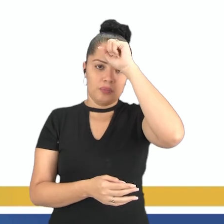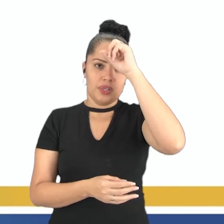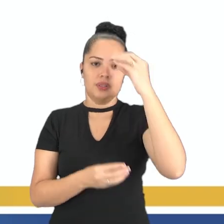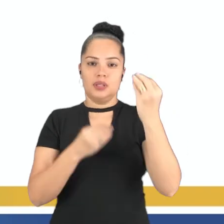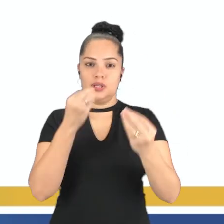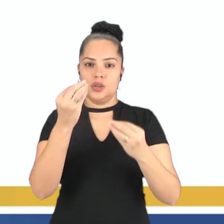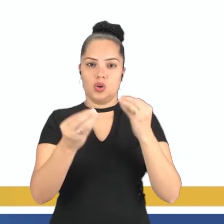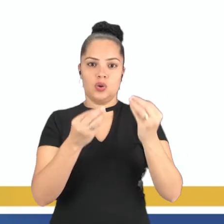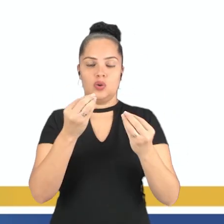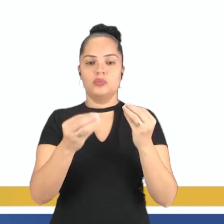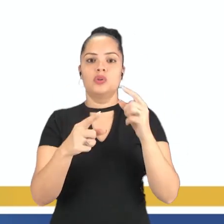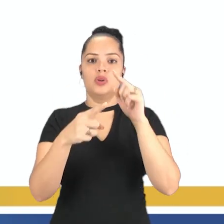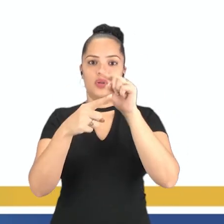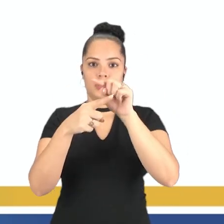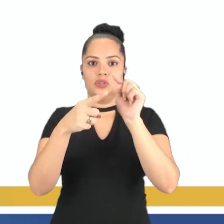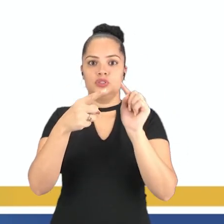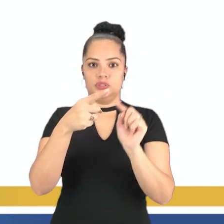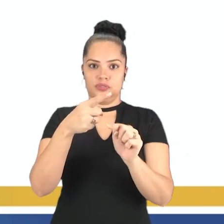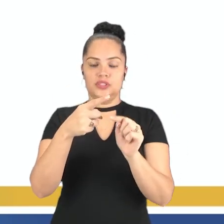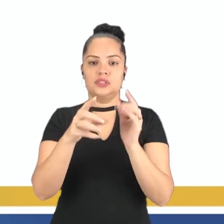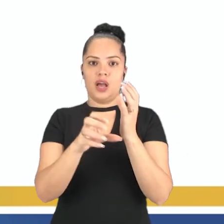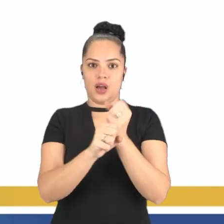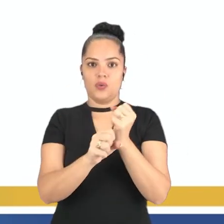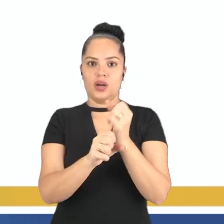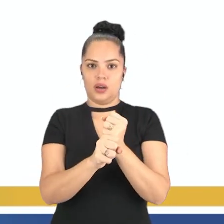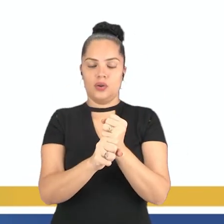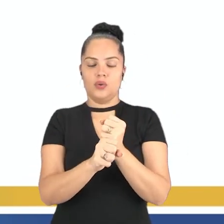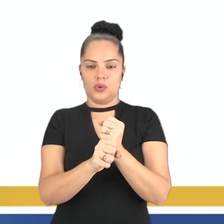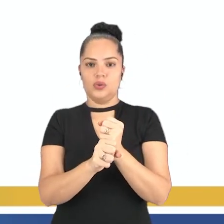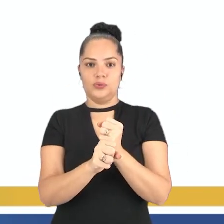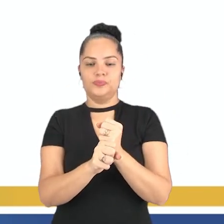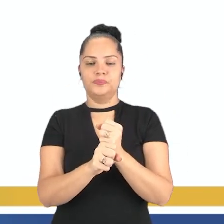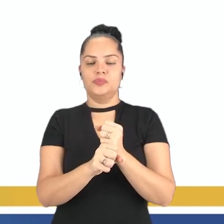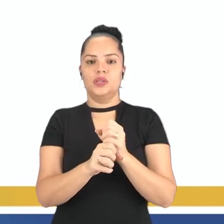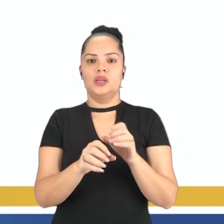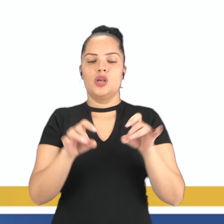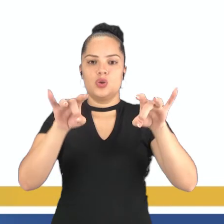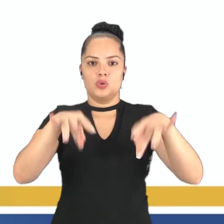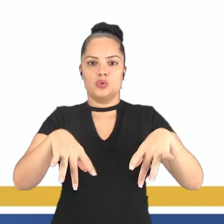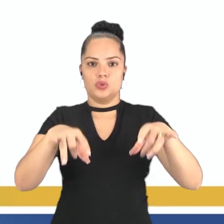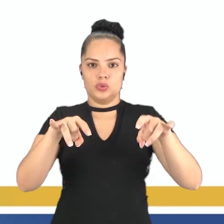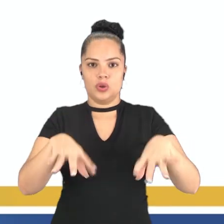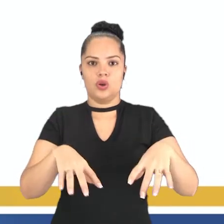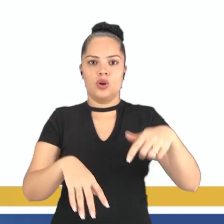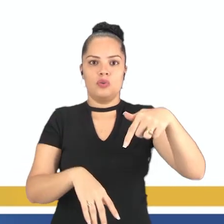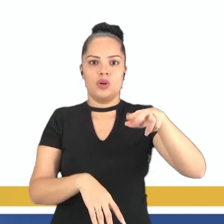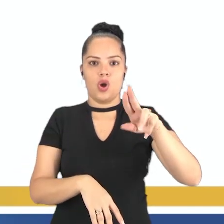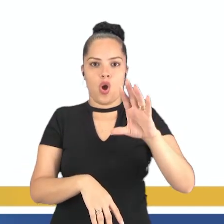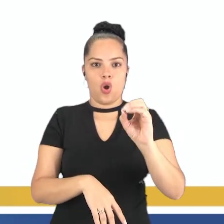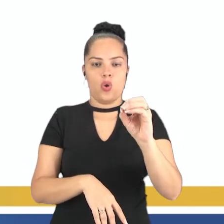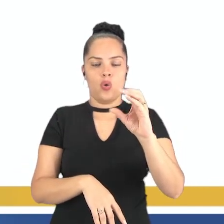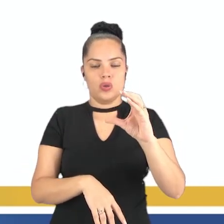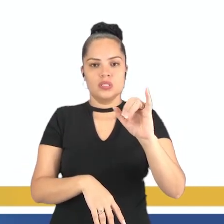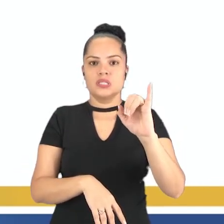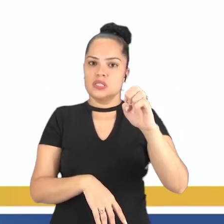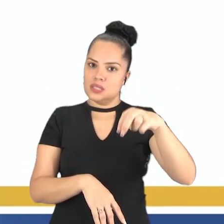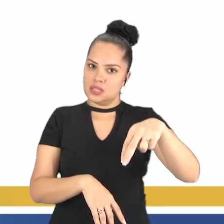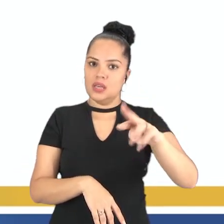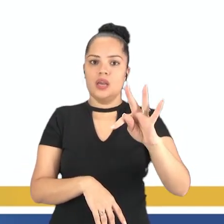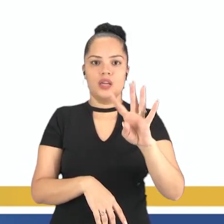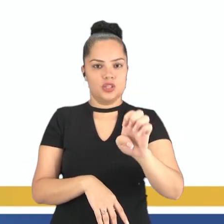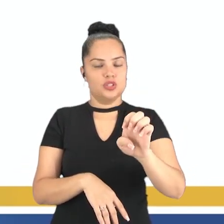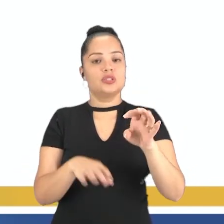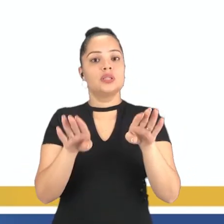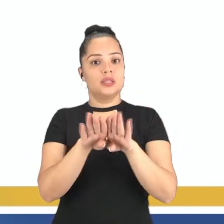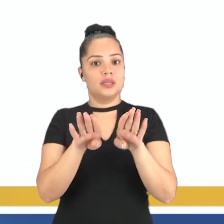da divisão, certo? Dividendo, divisor, quociente, o que sobra é o resto. Nós vimos